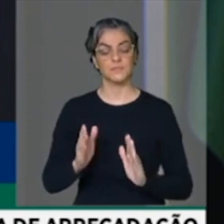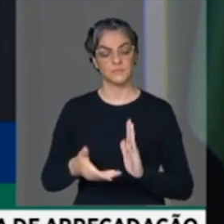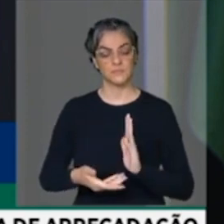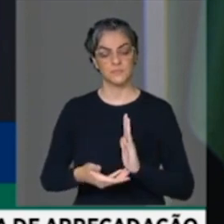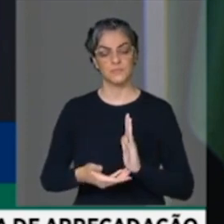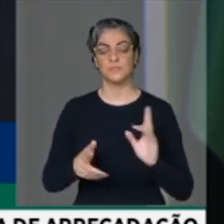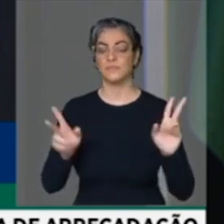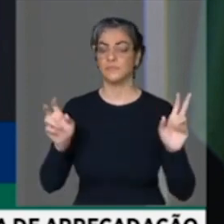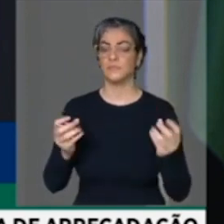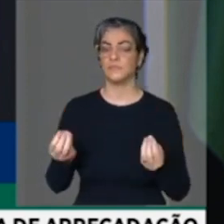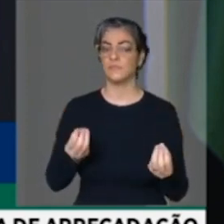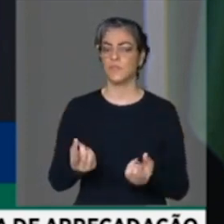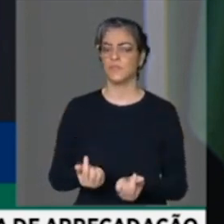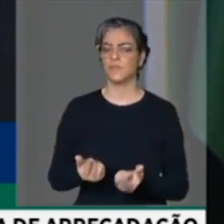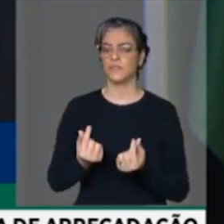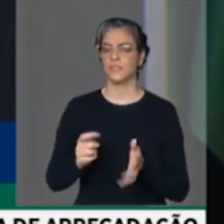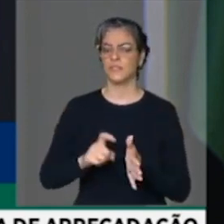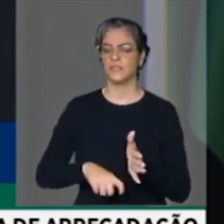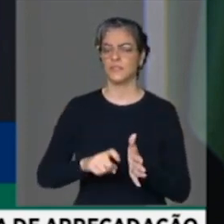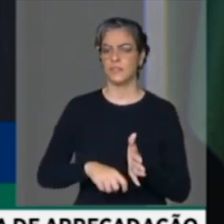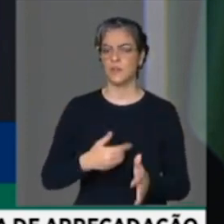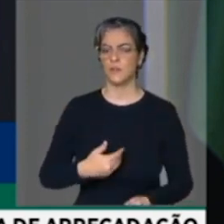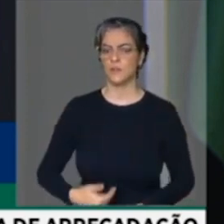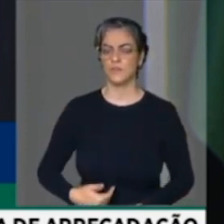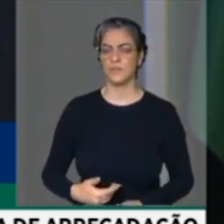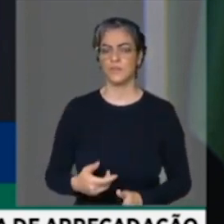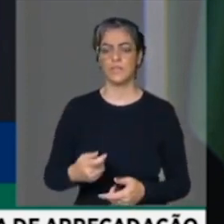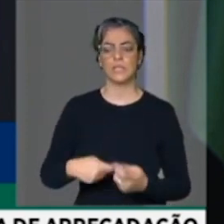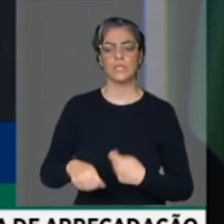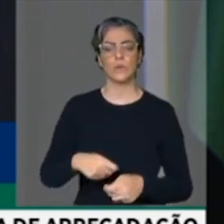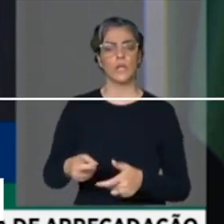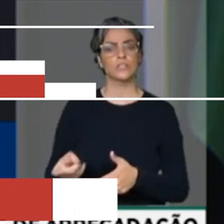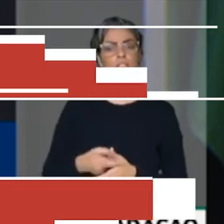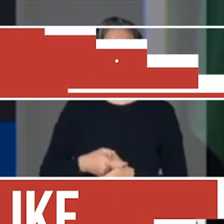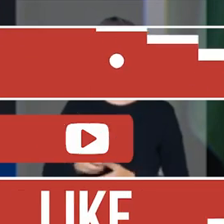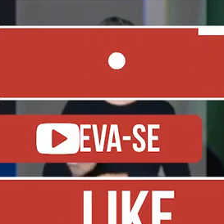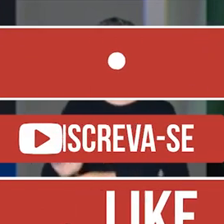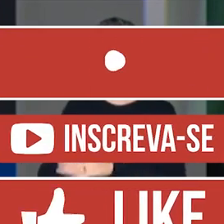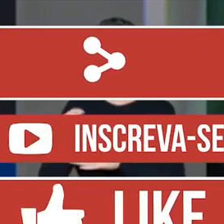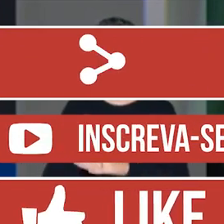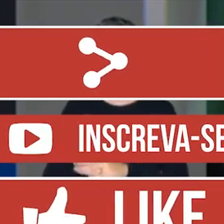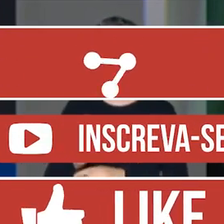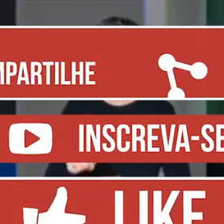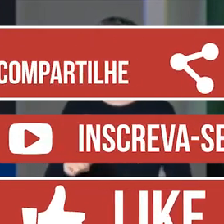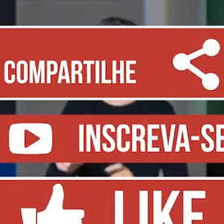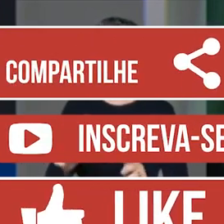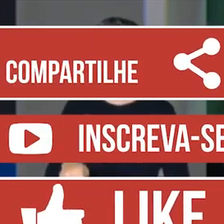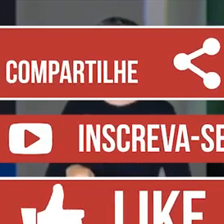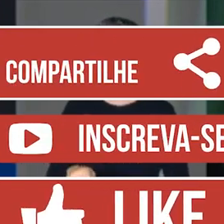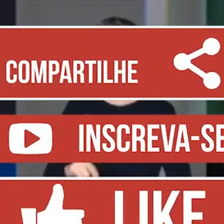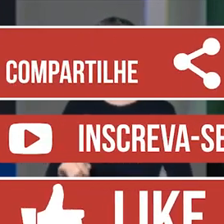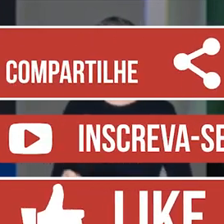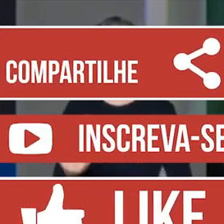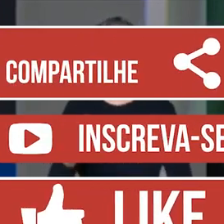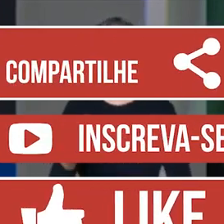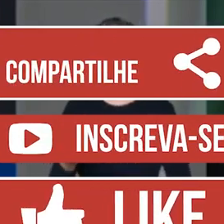situação fiscal do nosso país e renegociação de dívidas com os estados, garantindo que a gente possa, e aliás,